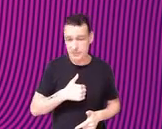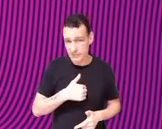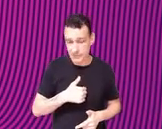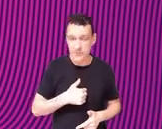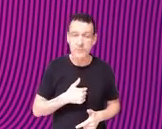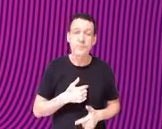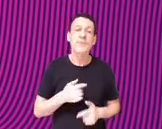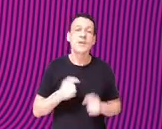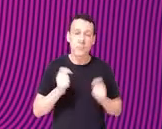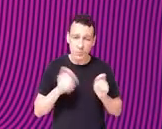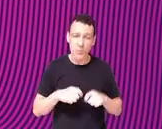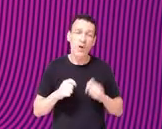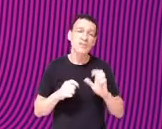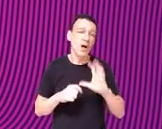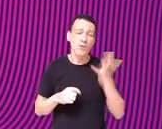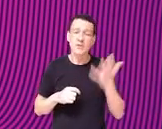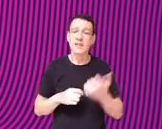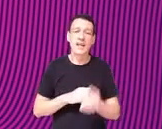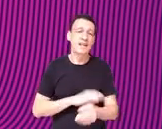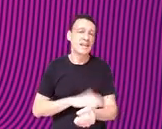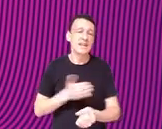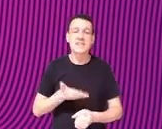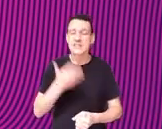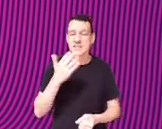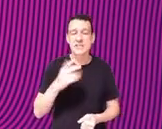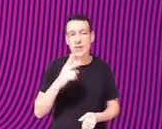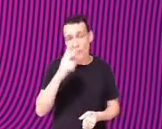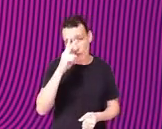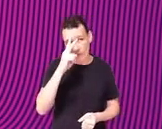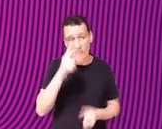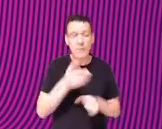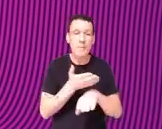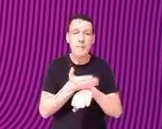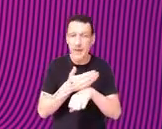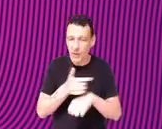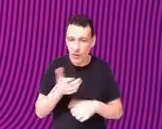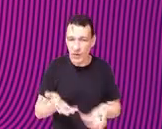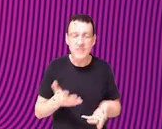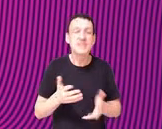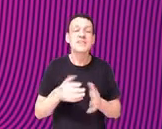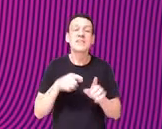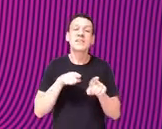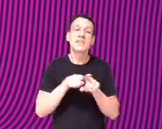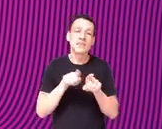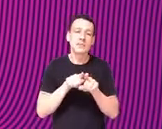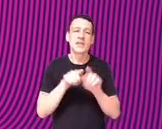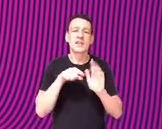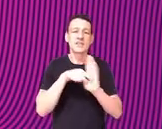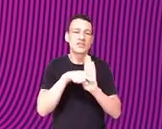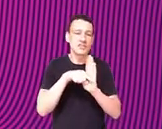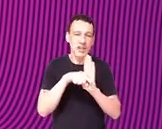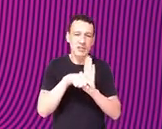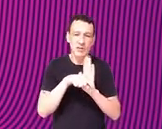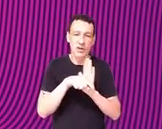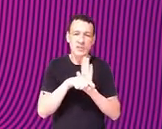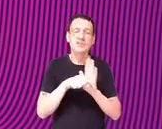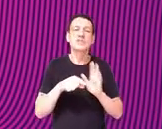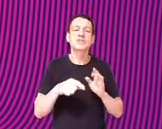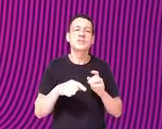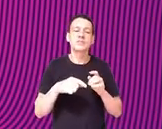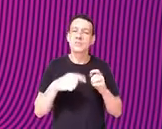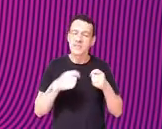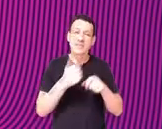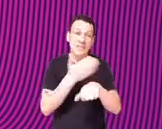detecção precoce, o diagnóstico precoce de insuficiência cardíaca e o seu diagnóstico, permitindo assim uma intervenção mais precoce